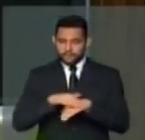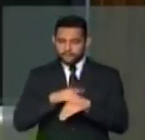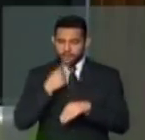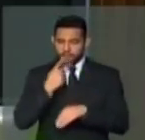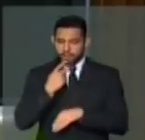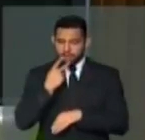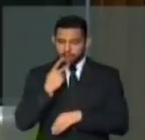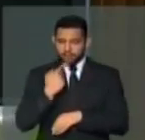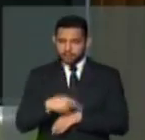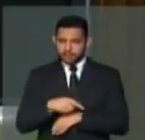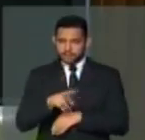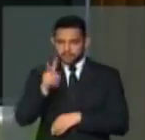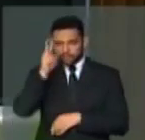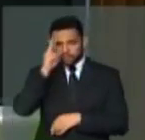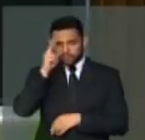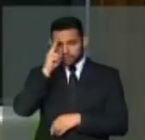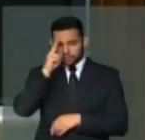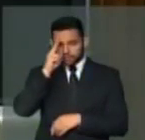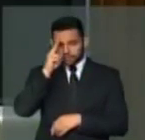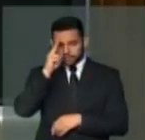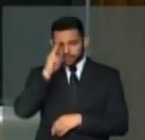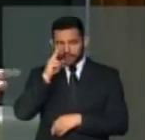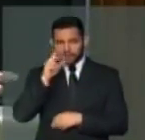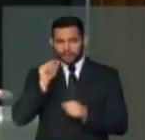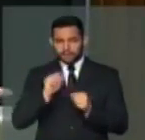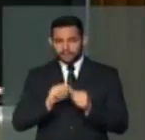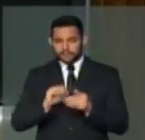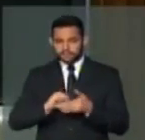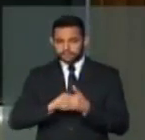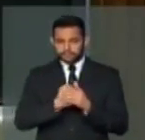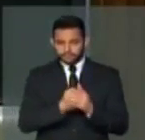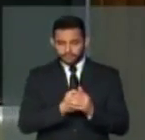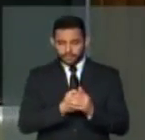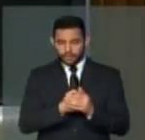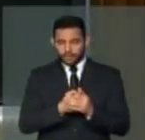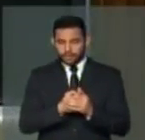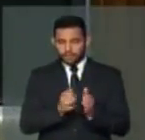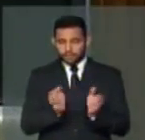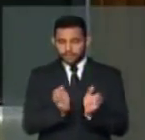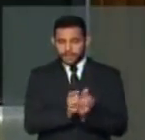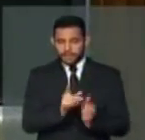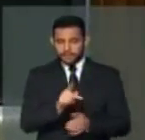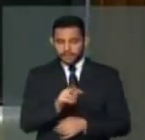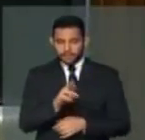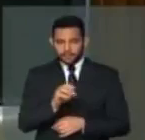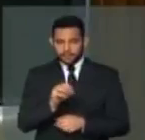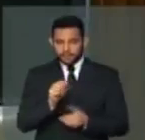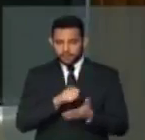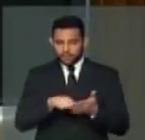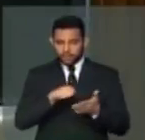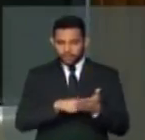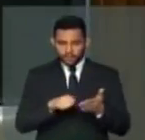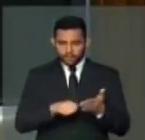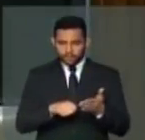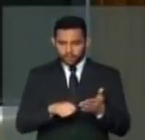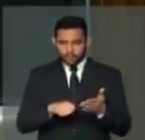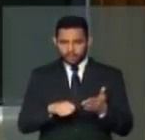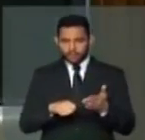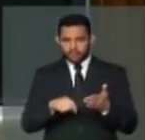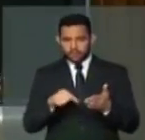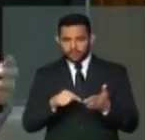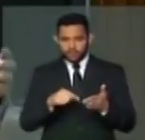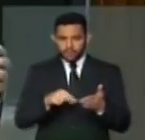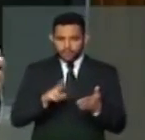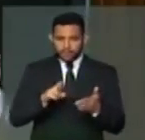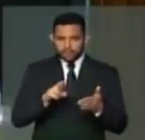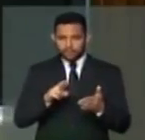da segunda-feira, ela fez um fechamento lá em Petrolina, eu anotei aqui, lá